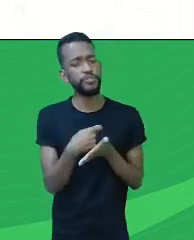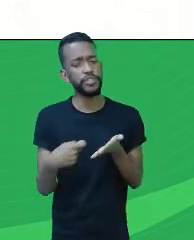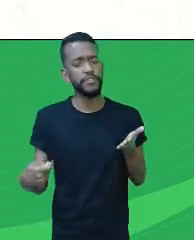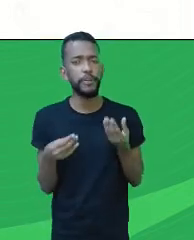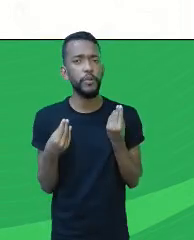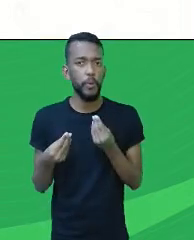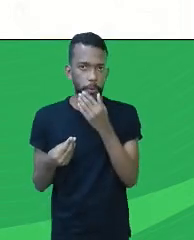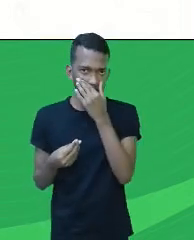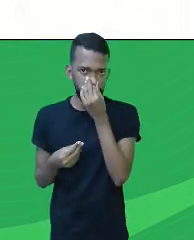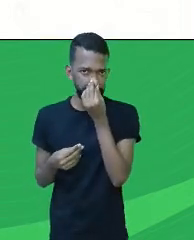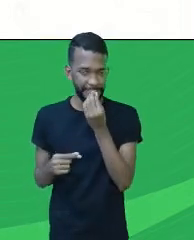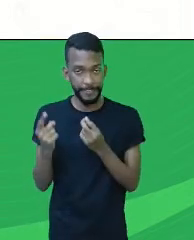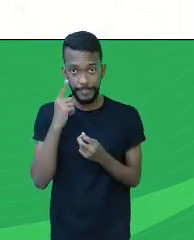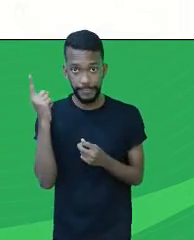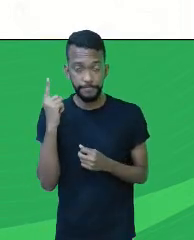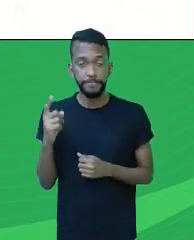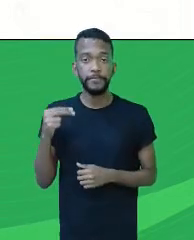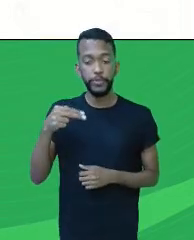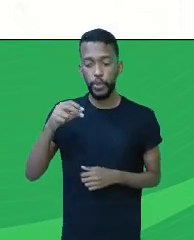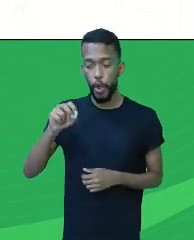número?